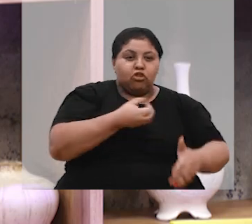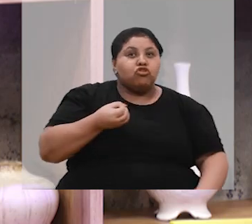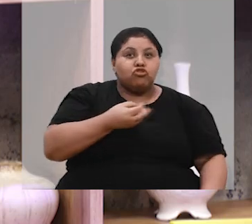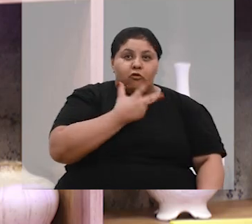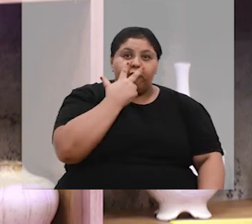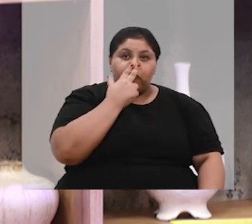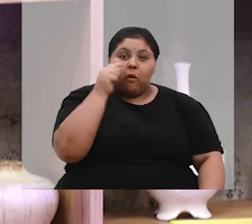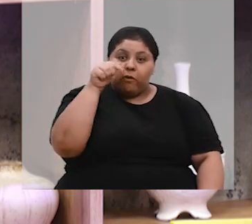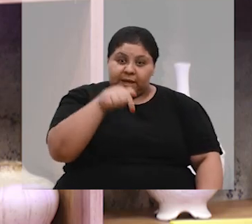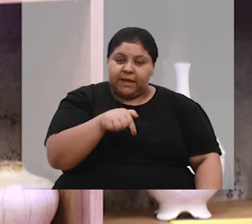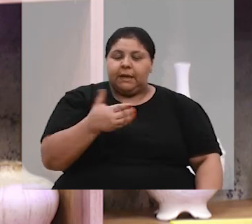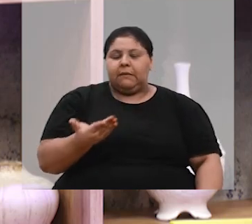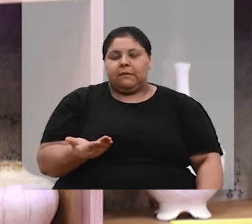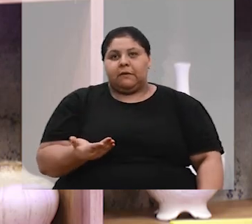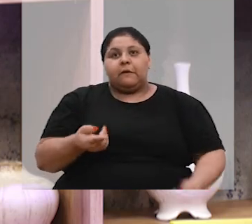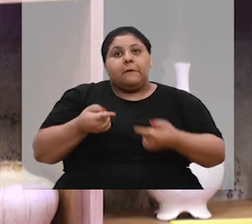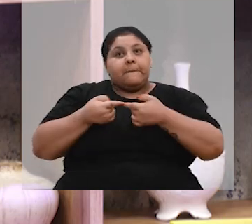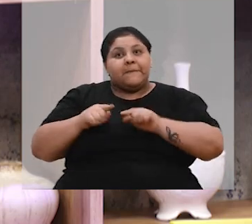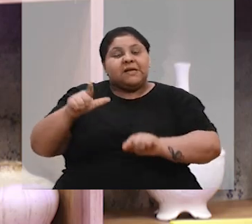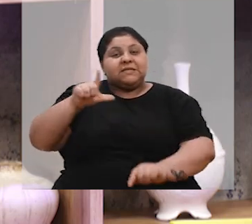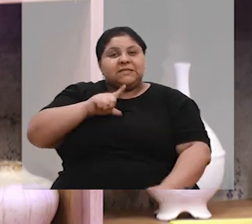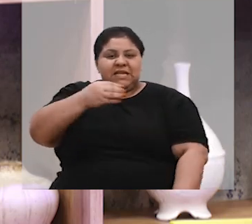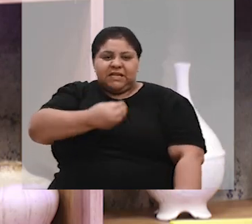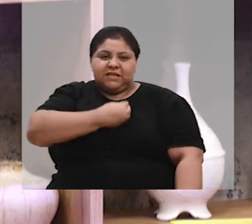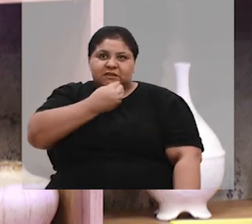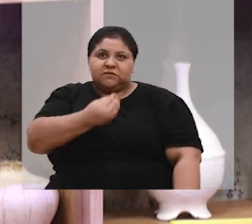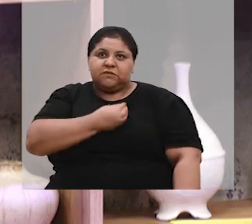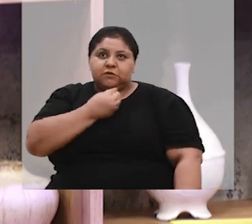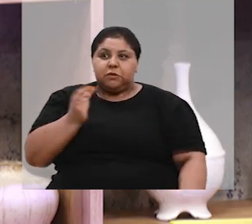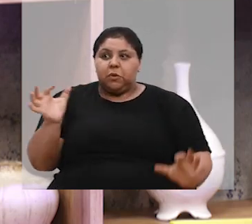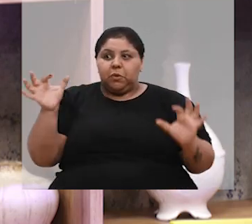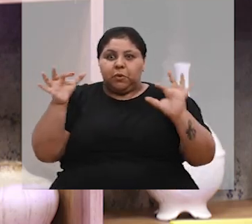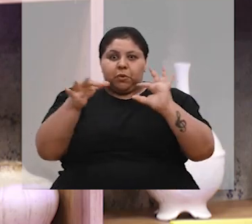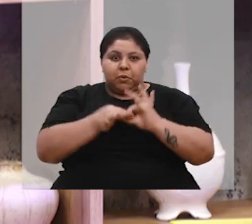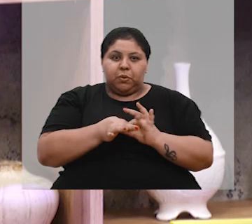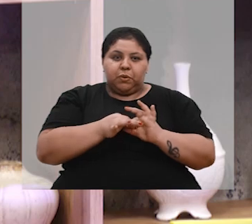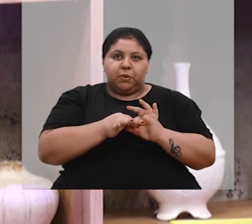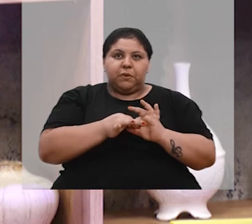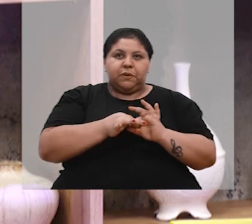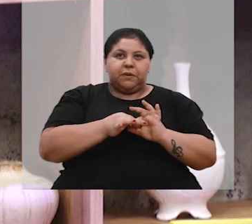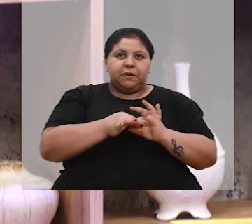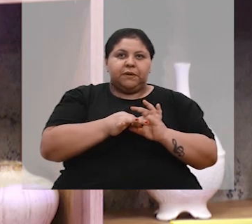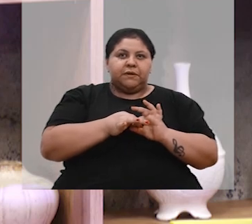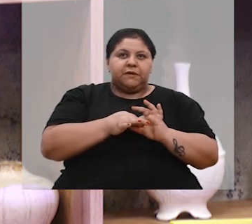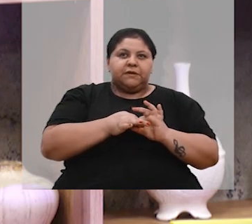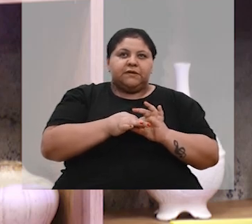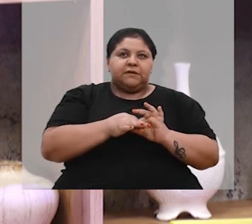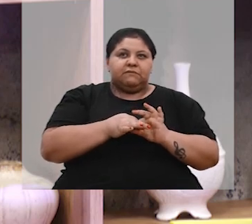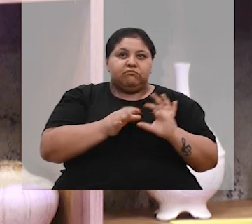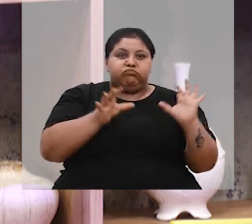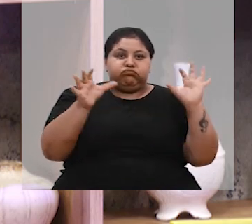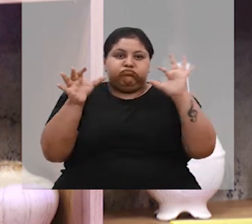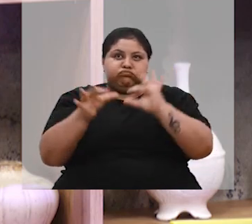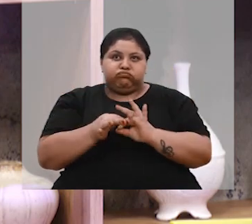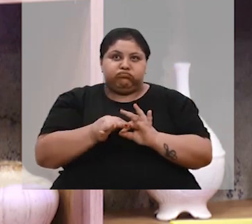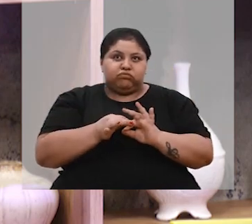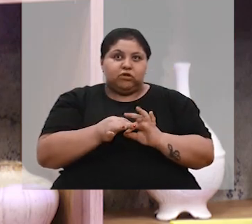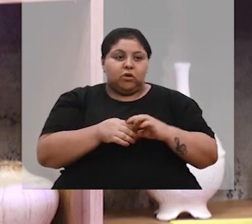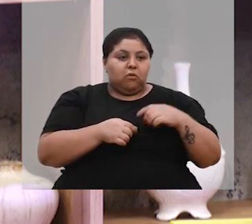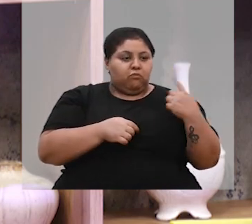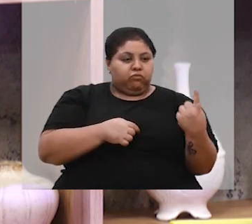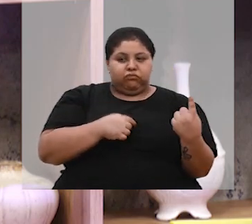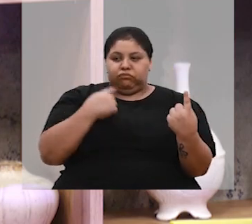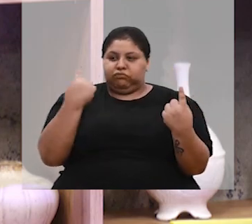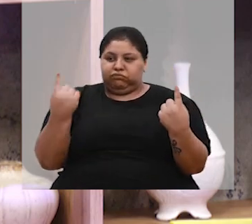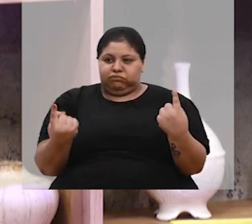nosso do Brasil, né? Mas ainda vivem essa dualidade ainda de resquícios dessa polarização entre um ou